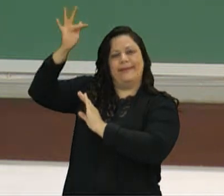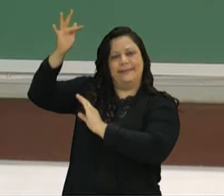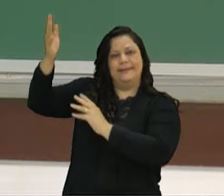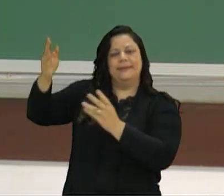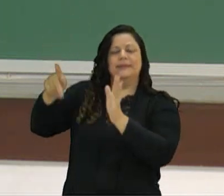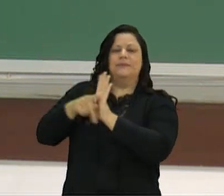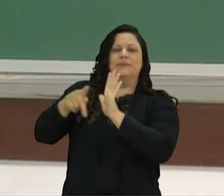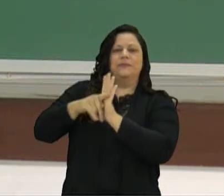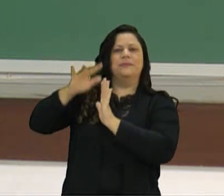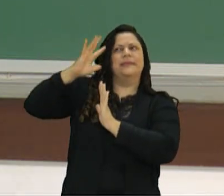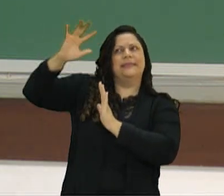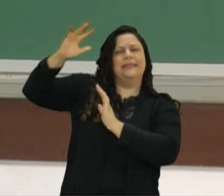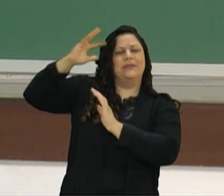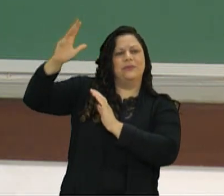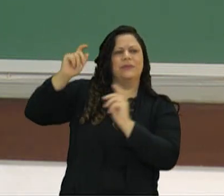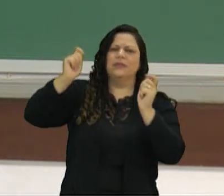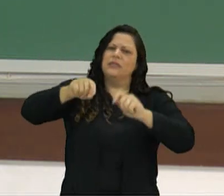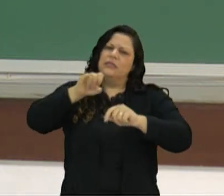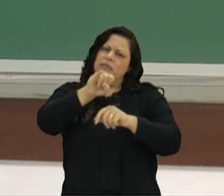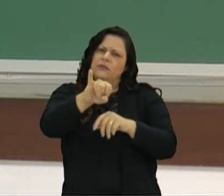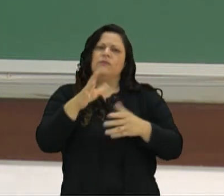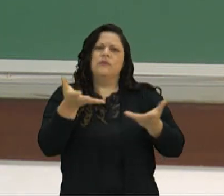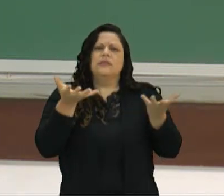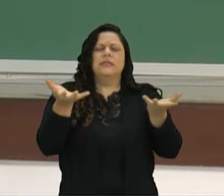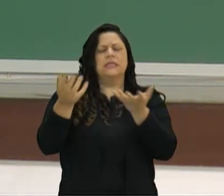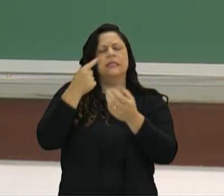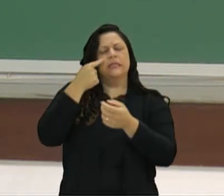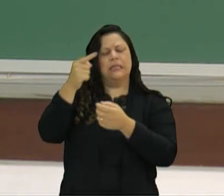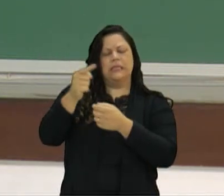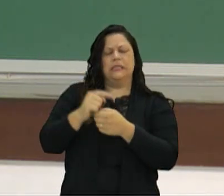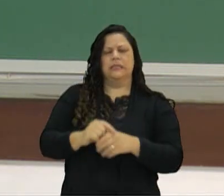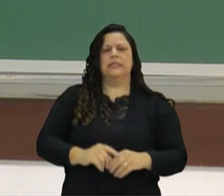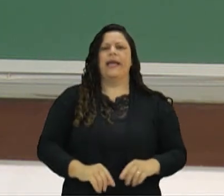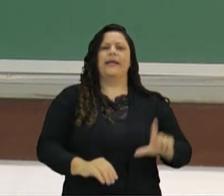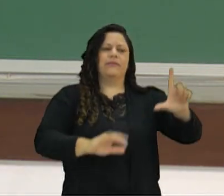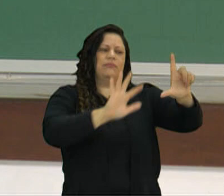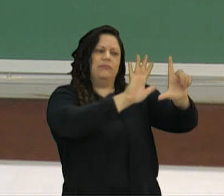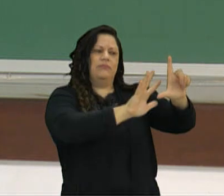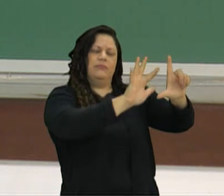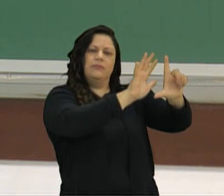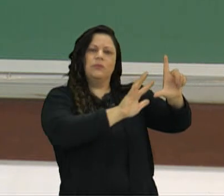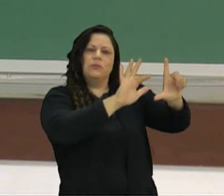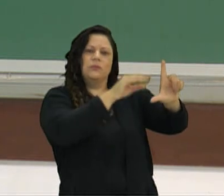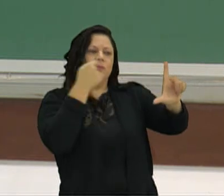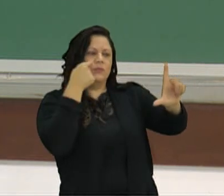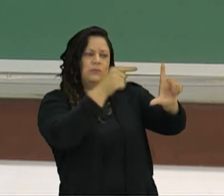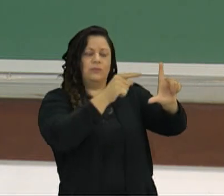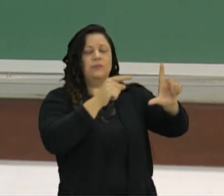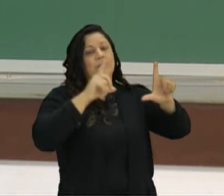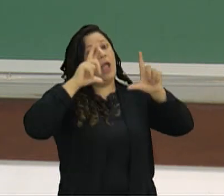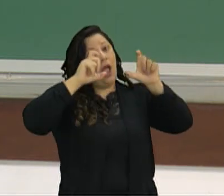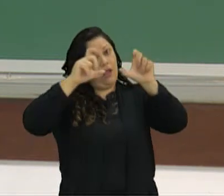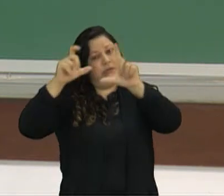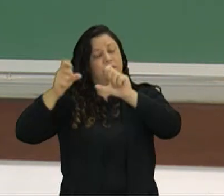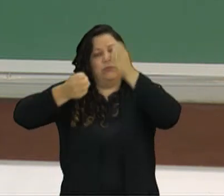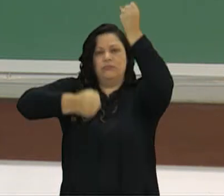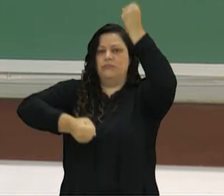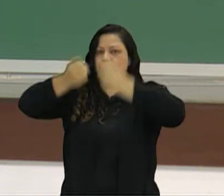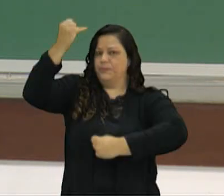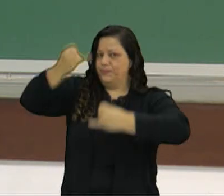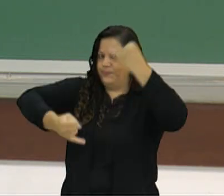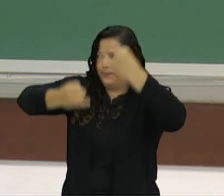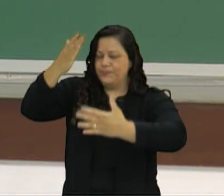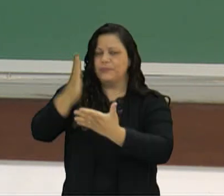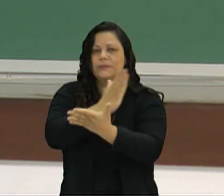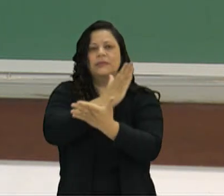se vocês quiserem acessar ali pelo QR Code, né, essa imagem com toda a explicação da